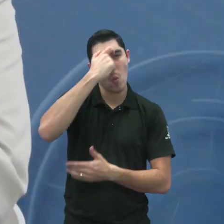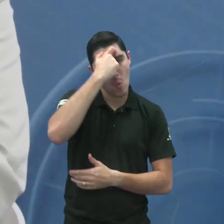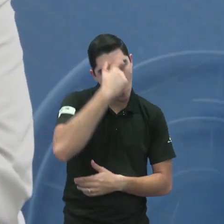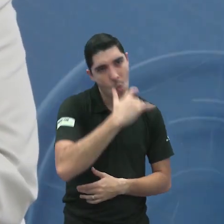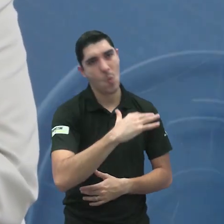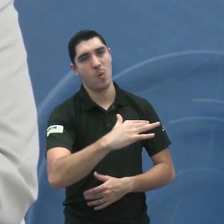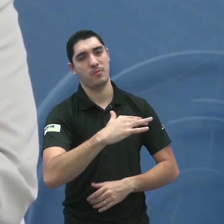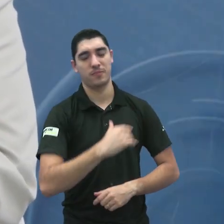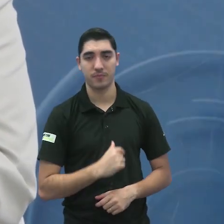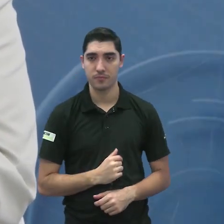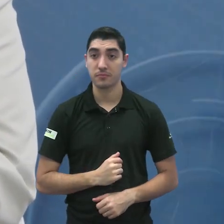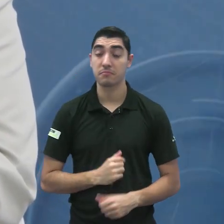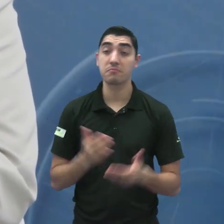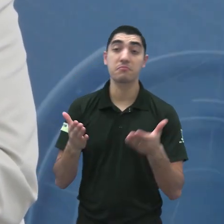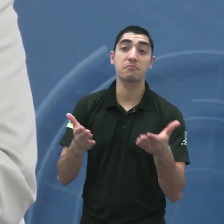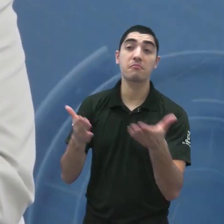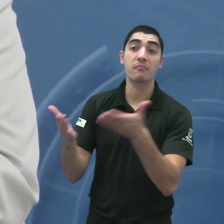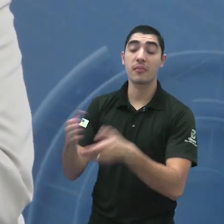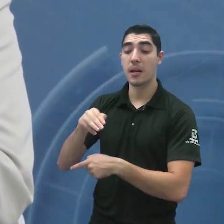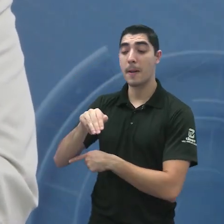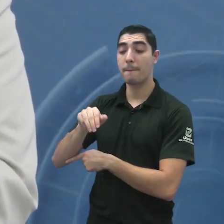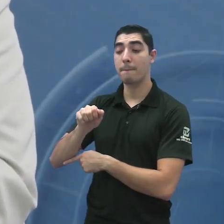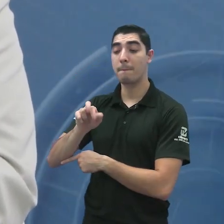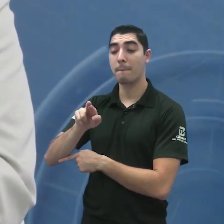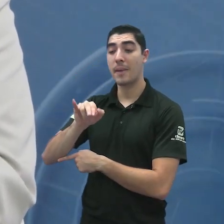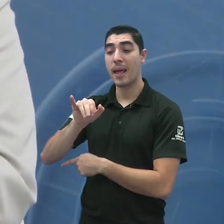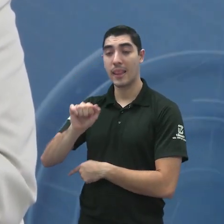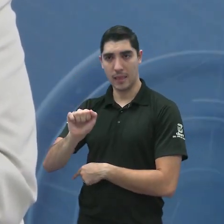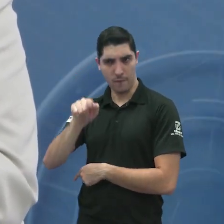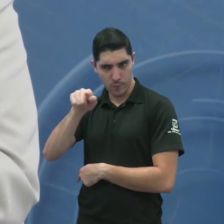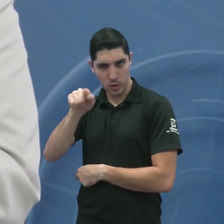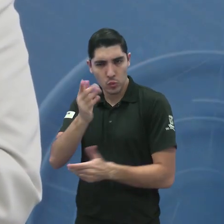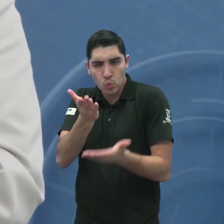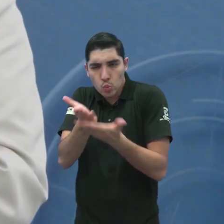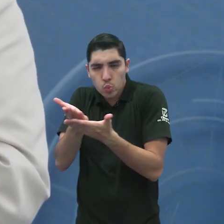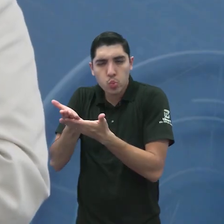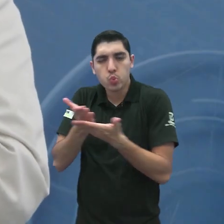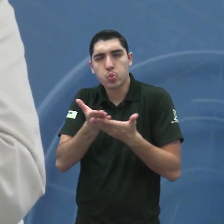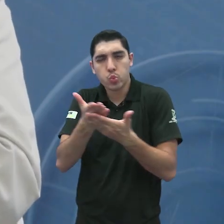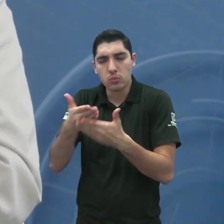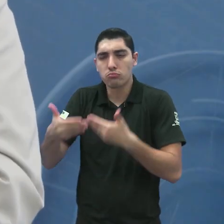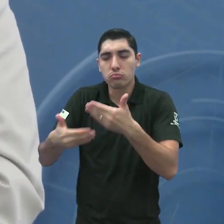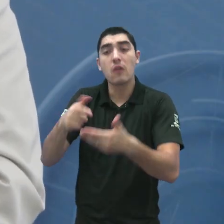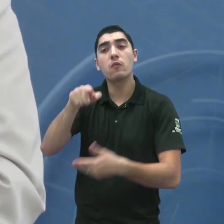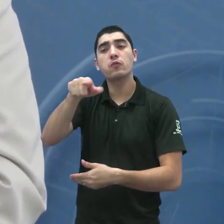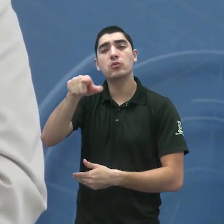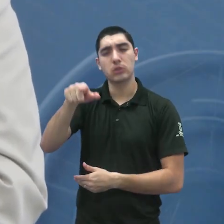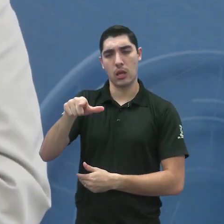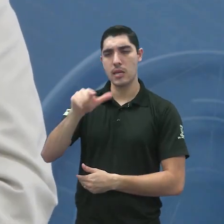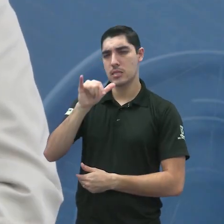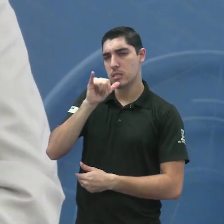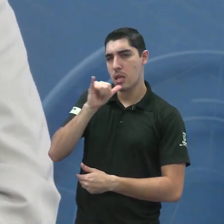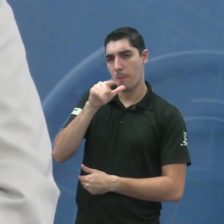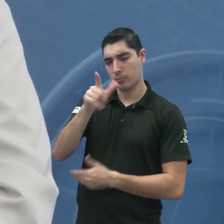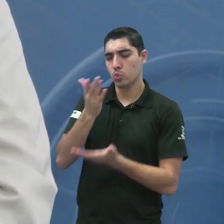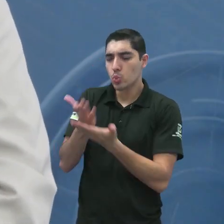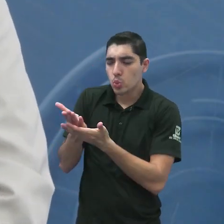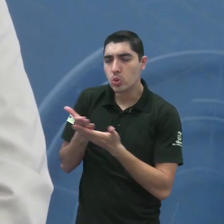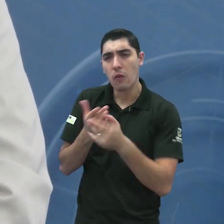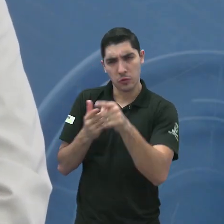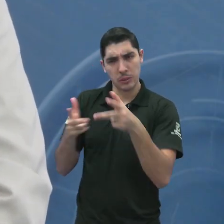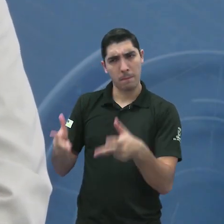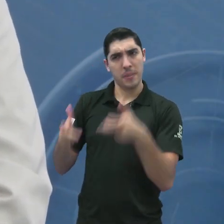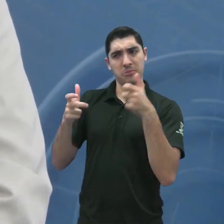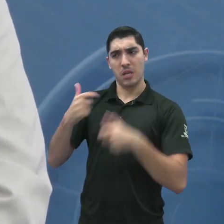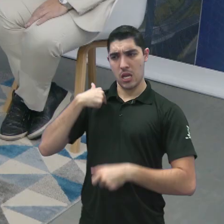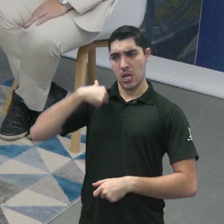Agora, Maria Eduarda, na sua formação, né, você se sentiu representada dentro da